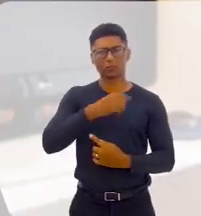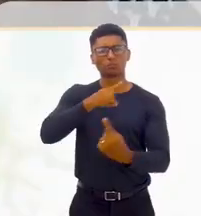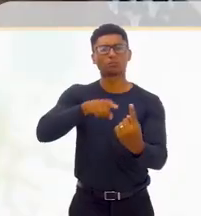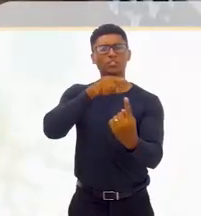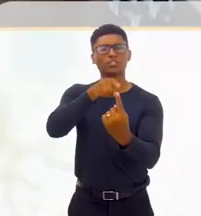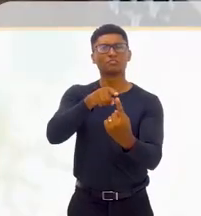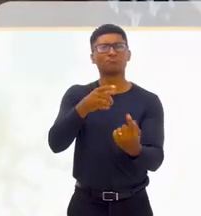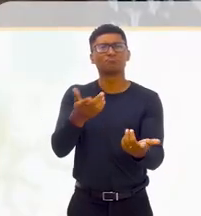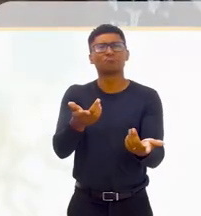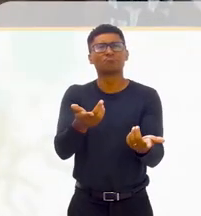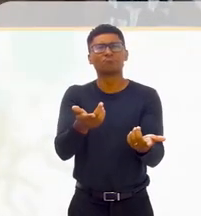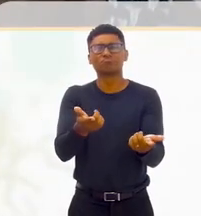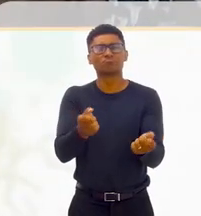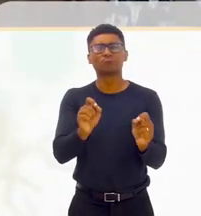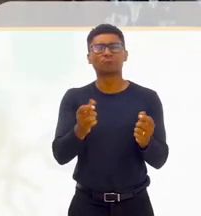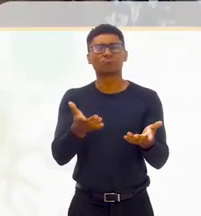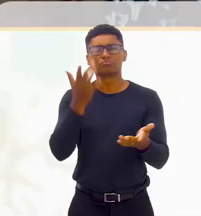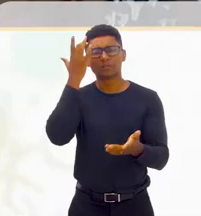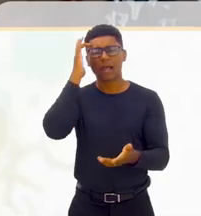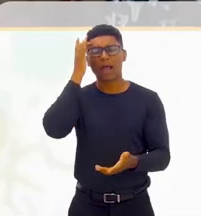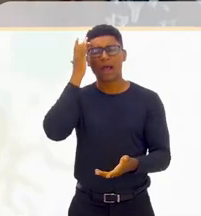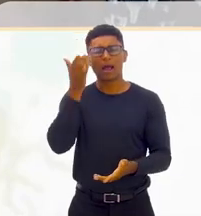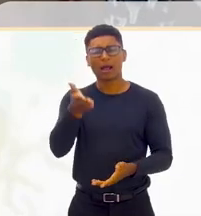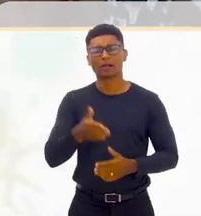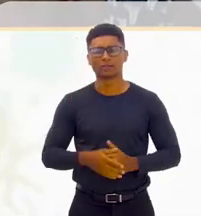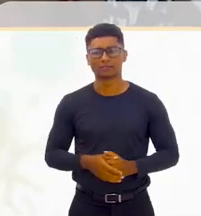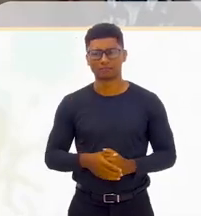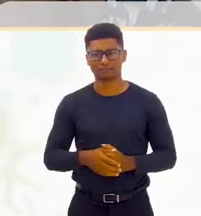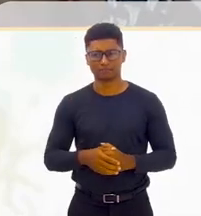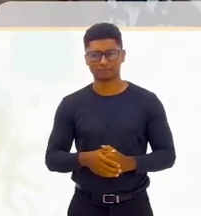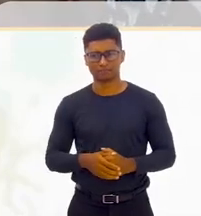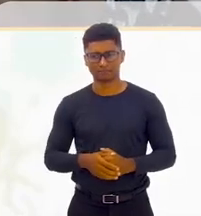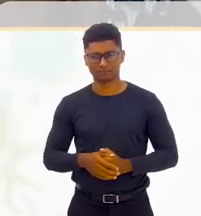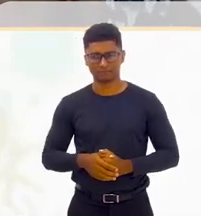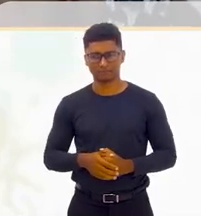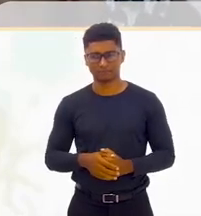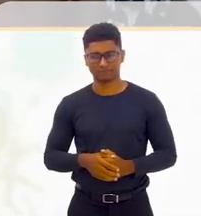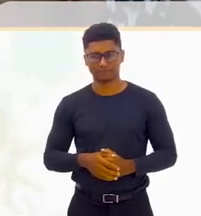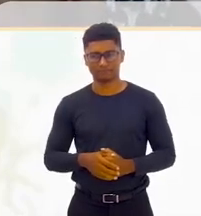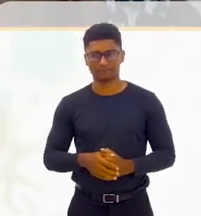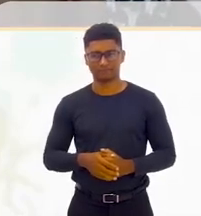vida para você? O sentido da vida.